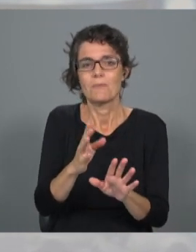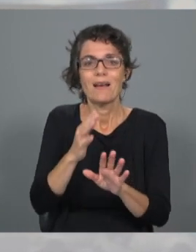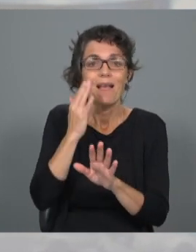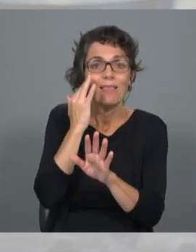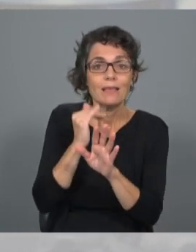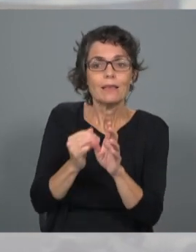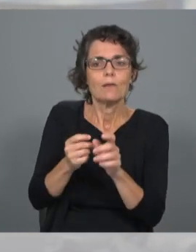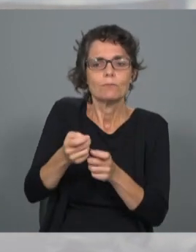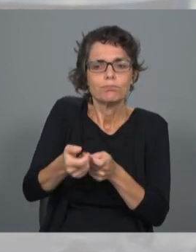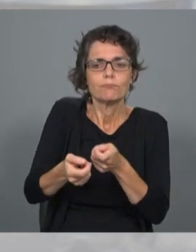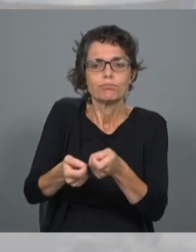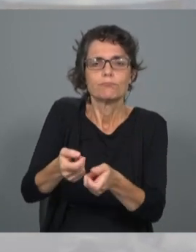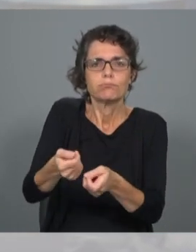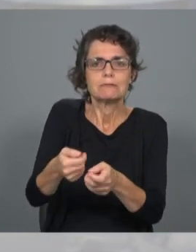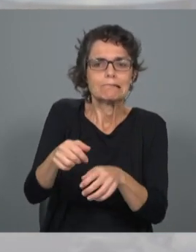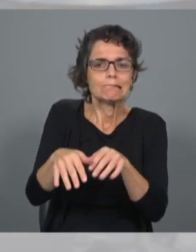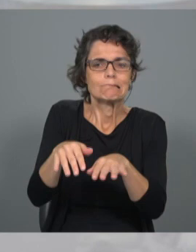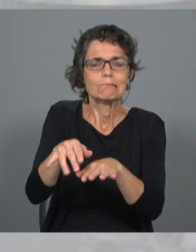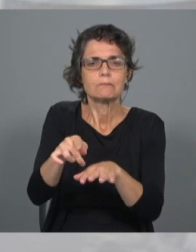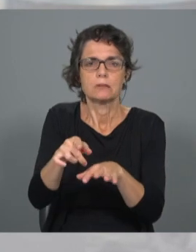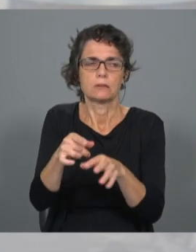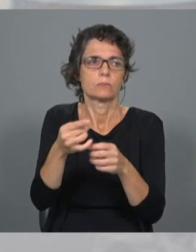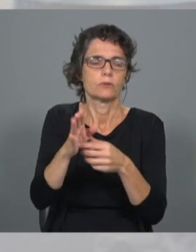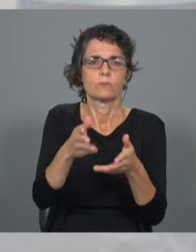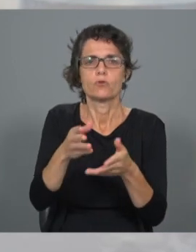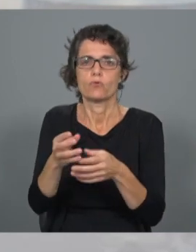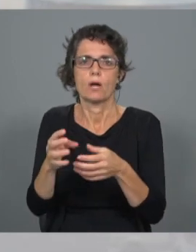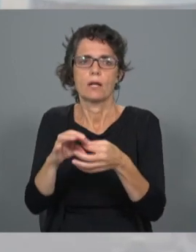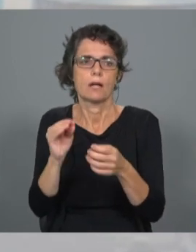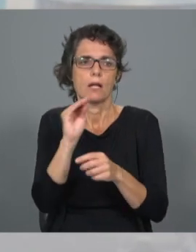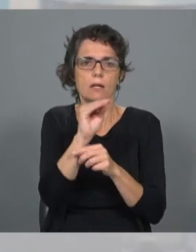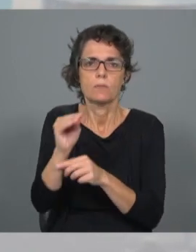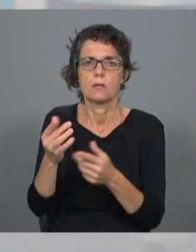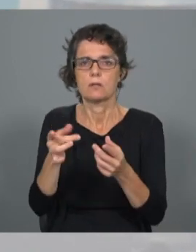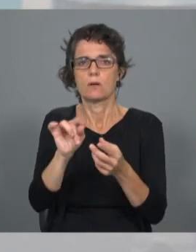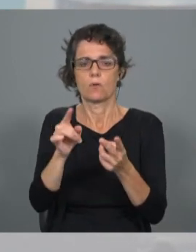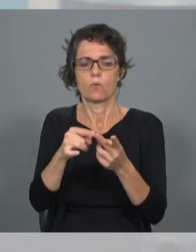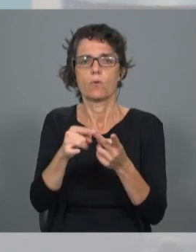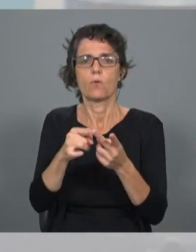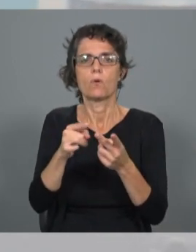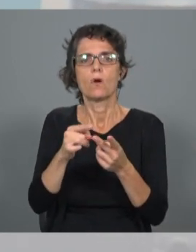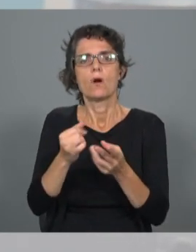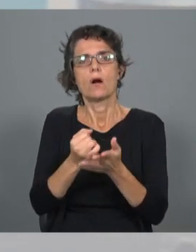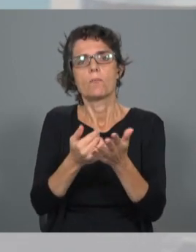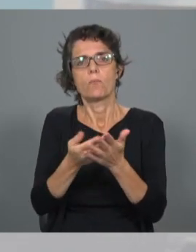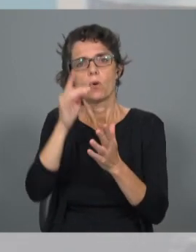através de alimentação, de assistência psicológica.